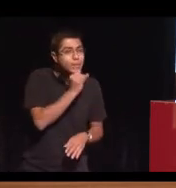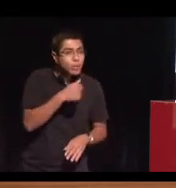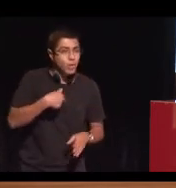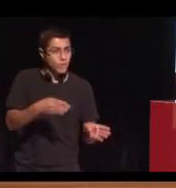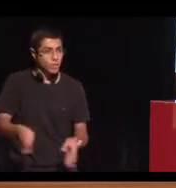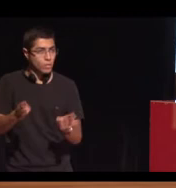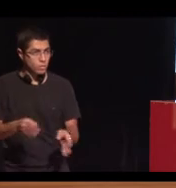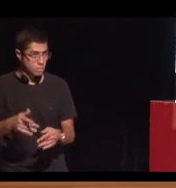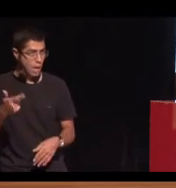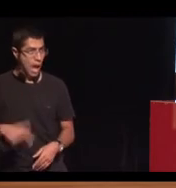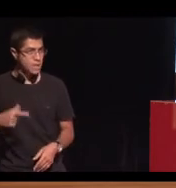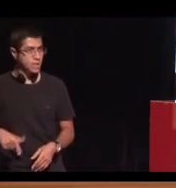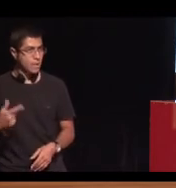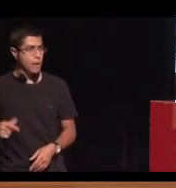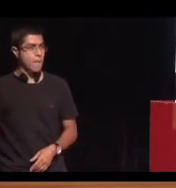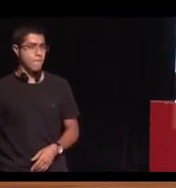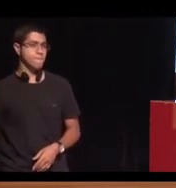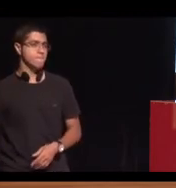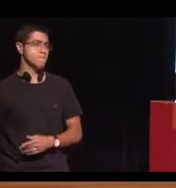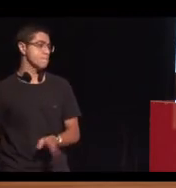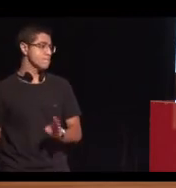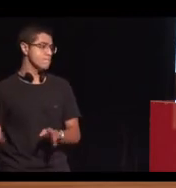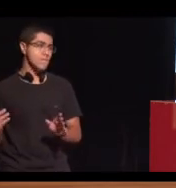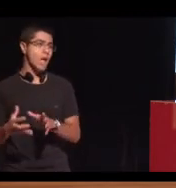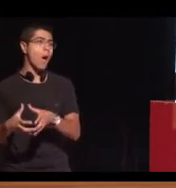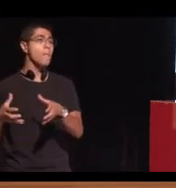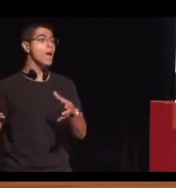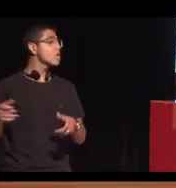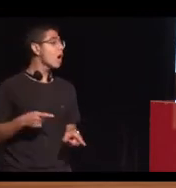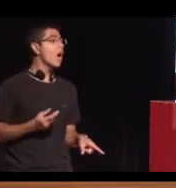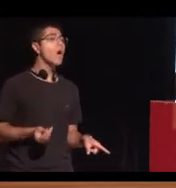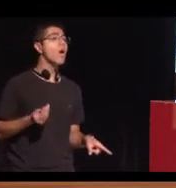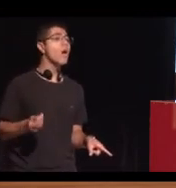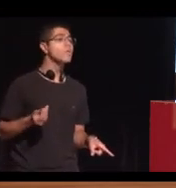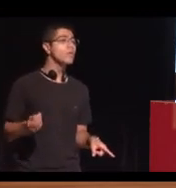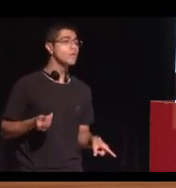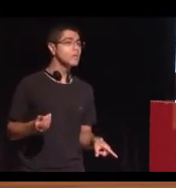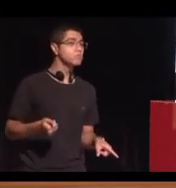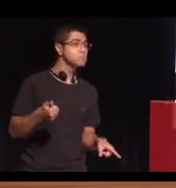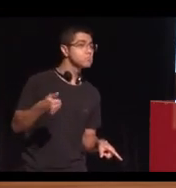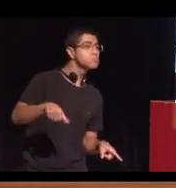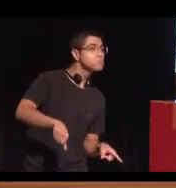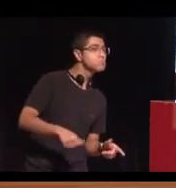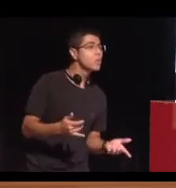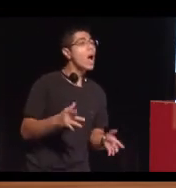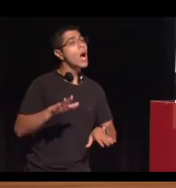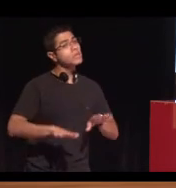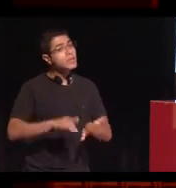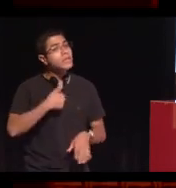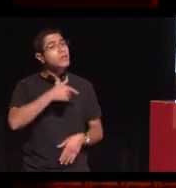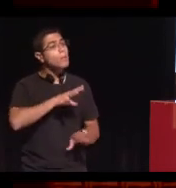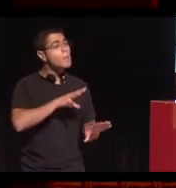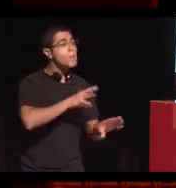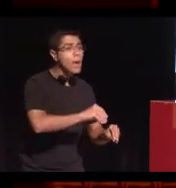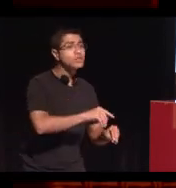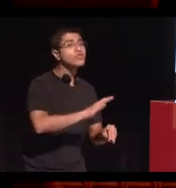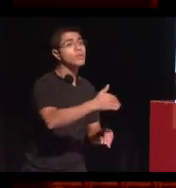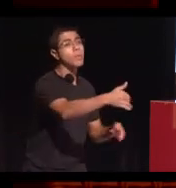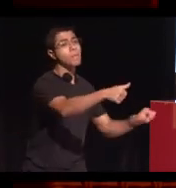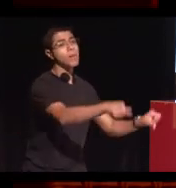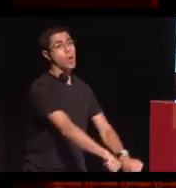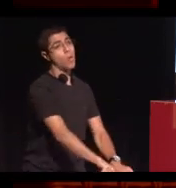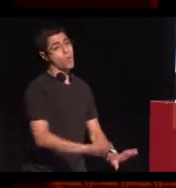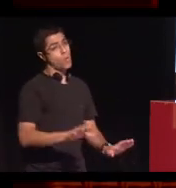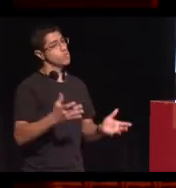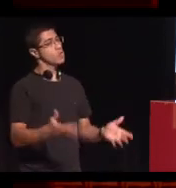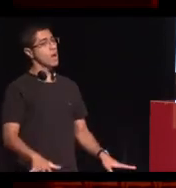comporta em relação aos requisitos todos que estavam desenvolvidos, que se a gente não realmente não piorou nenhuma situação, é que a ideia era melhorar,